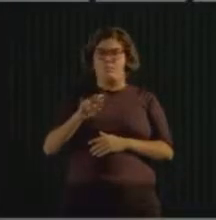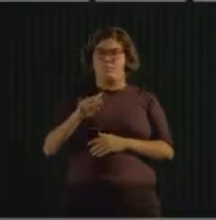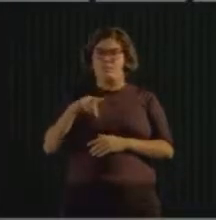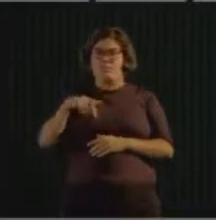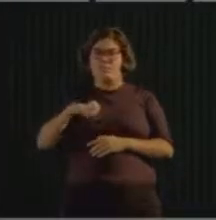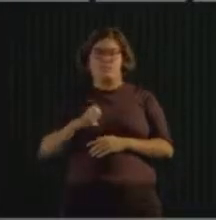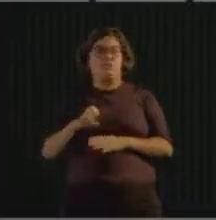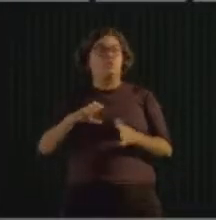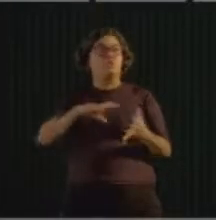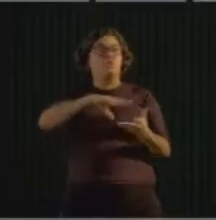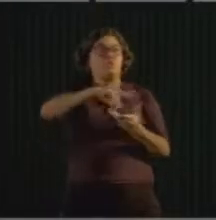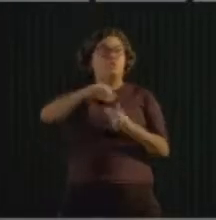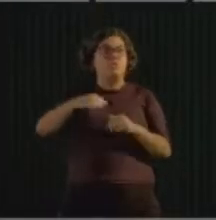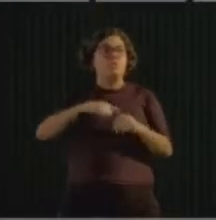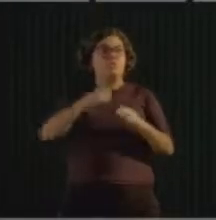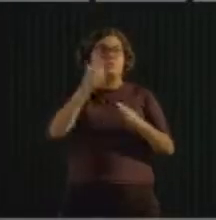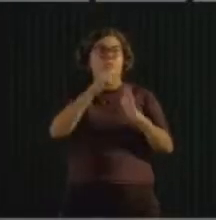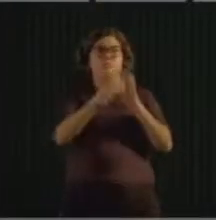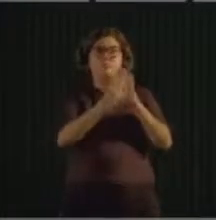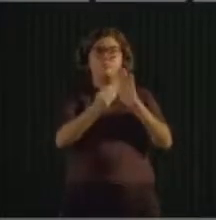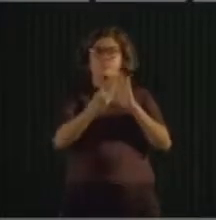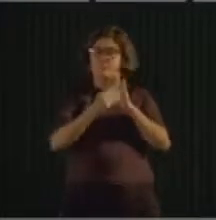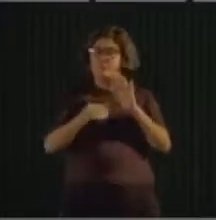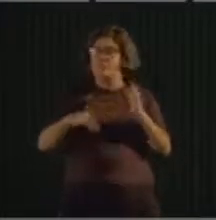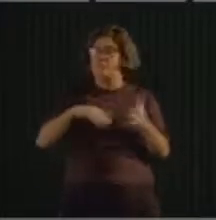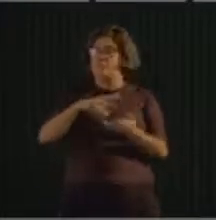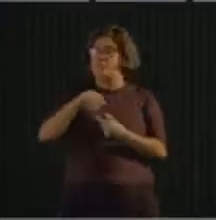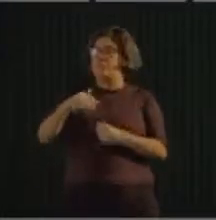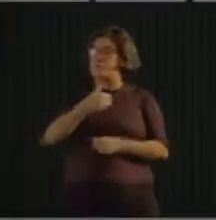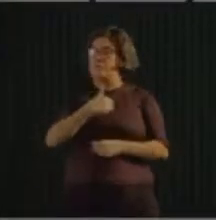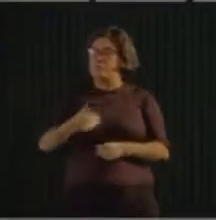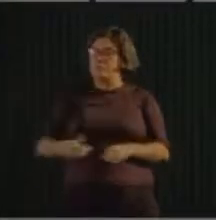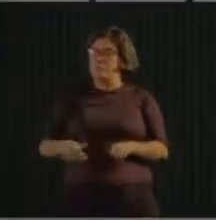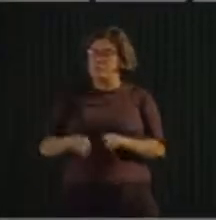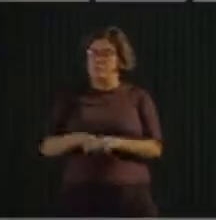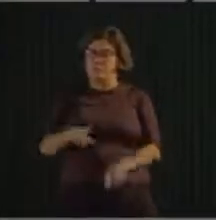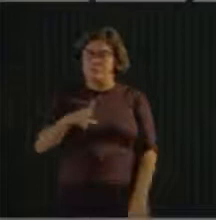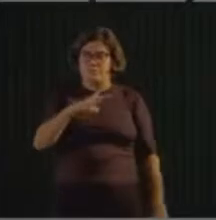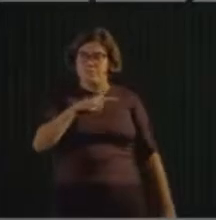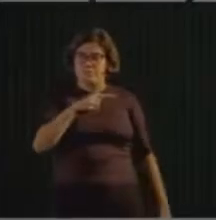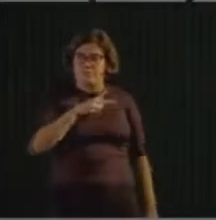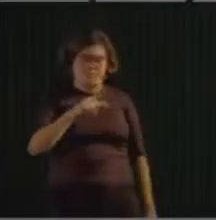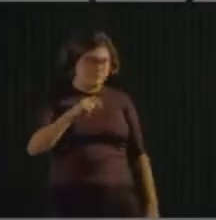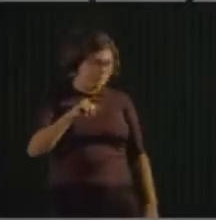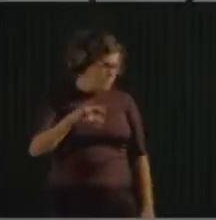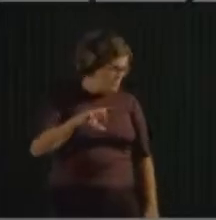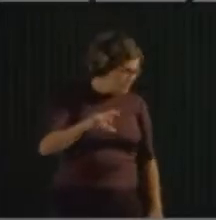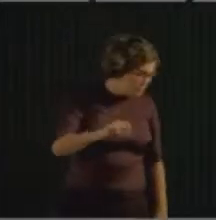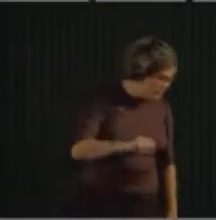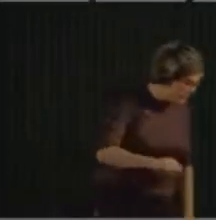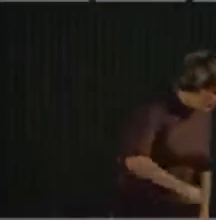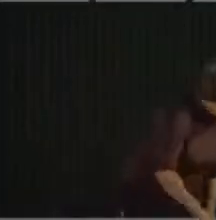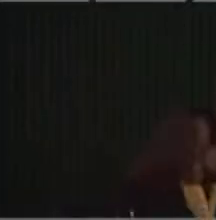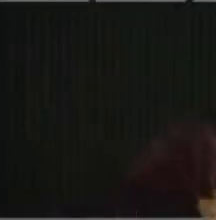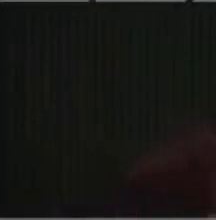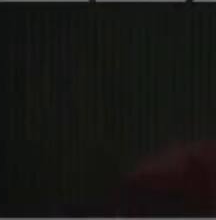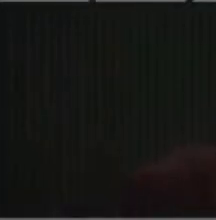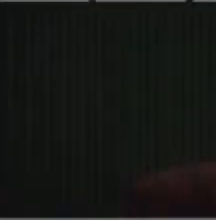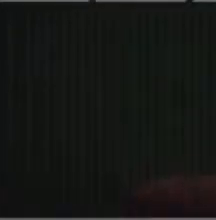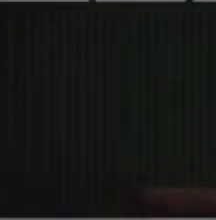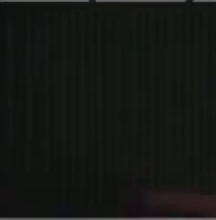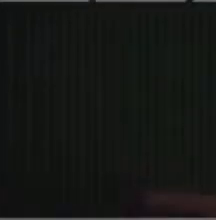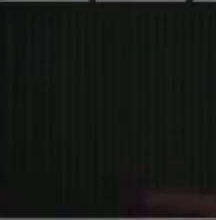usado como modelo para setores público e privado. Paul Materson, você já está aí? Vou pedir para você se